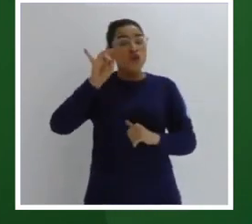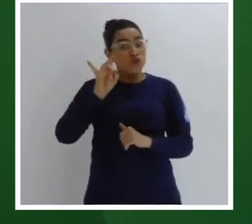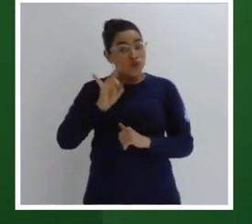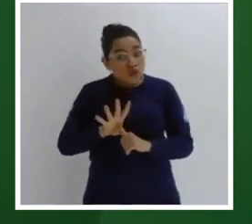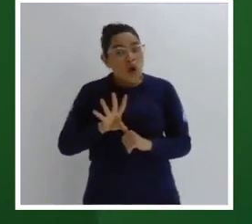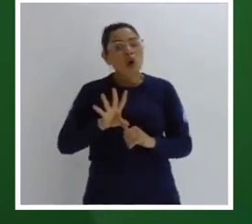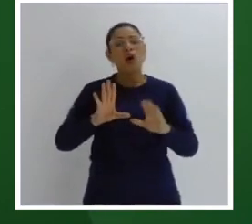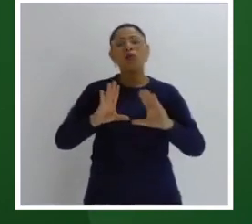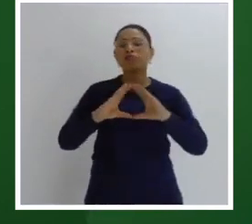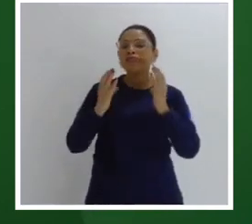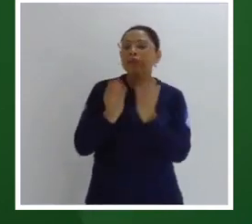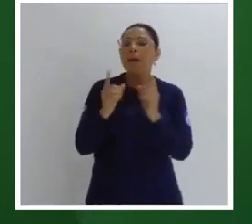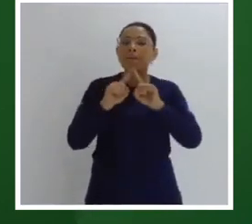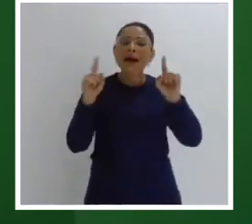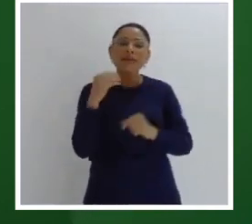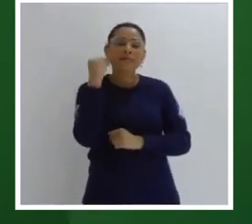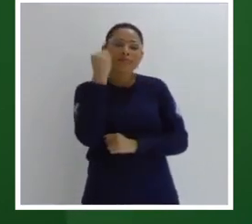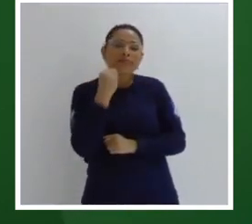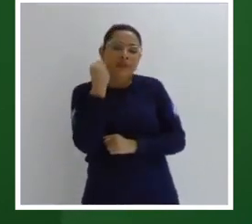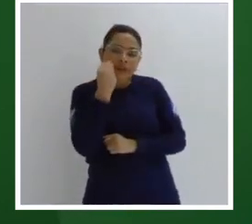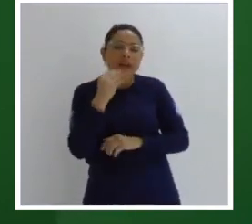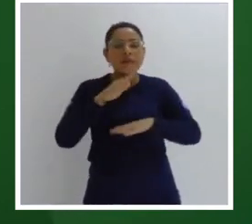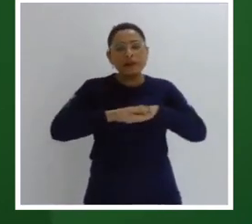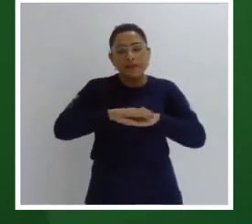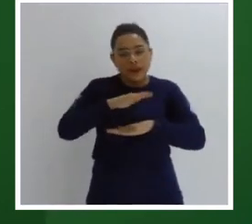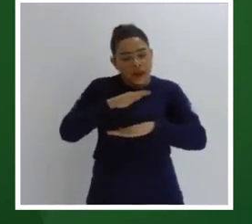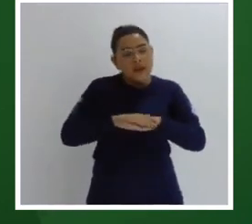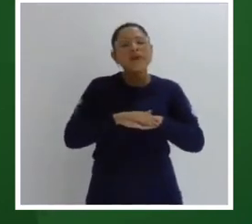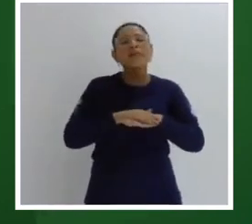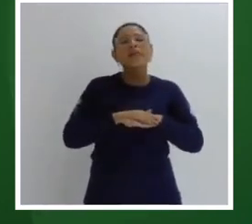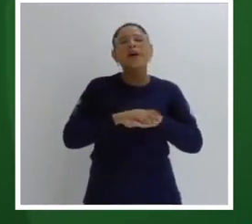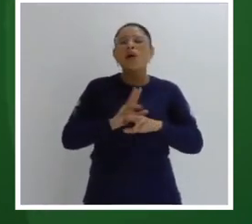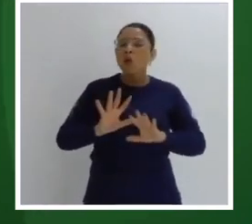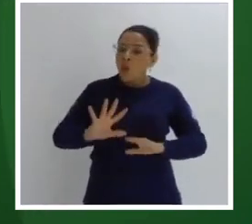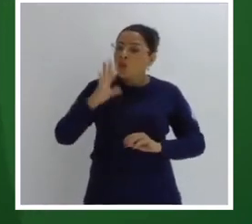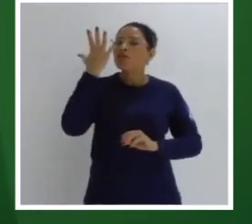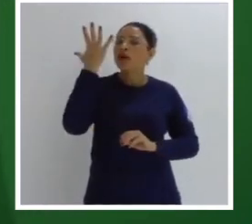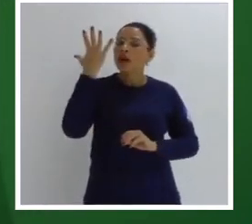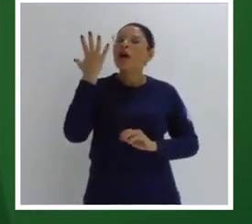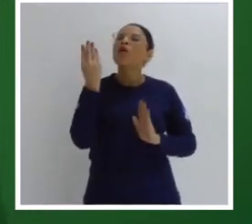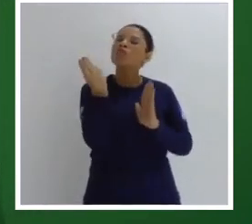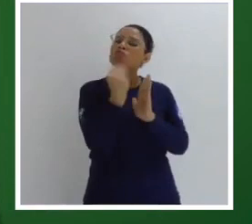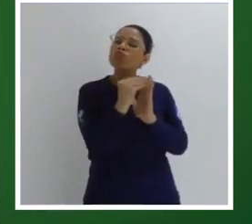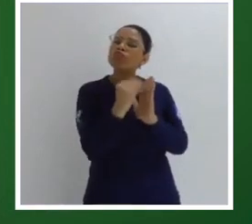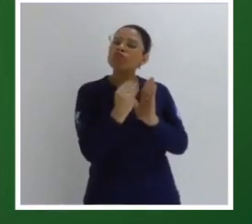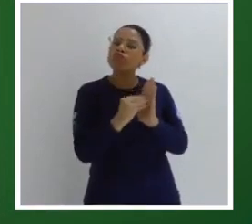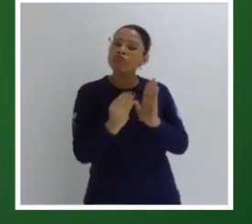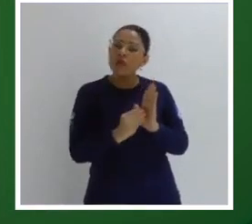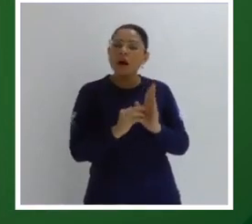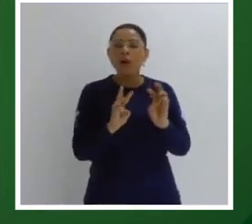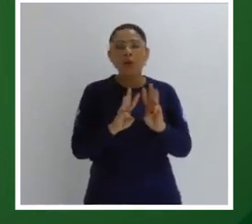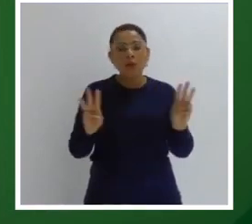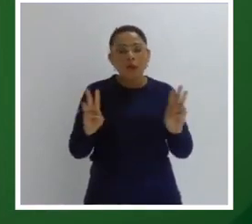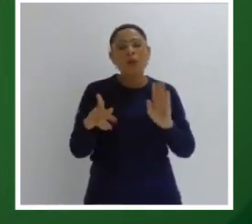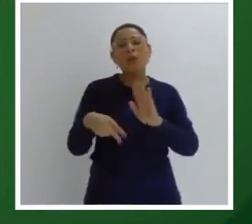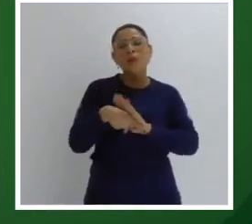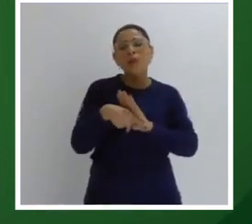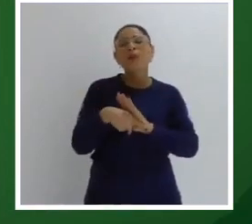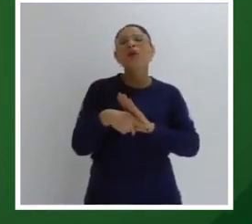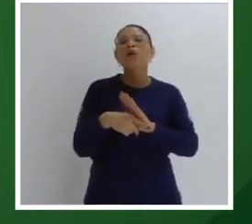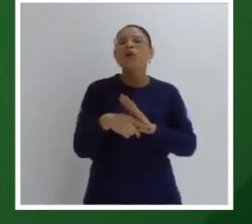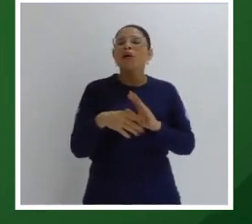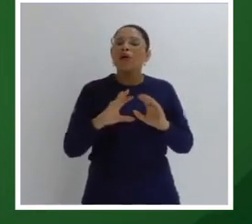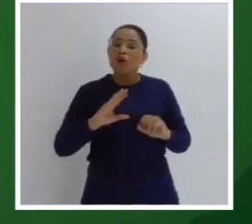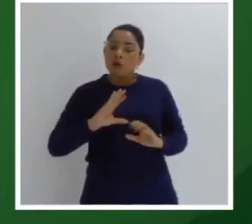fórum mas as experiências que tem sido realizadas e continuarão a ser postadas no portal do fórum ao longo